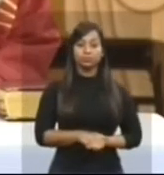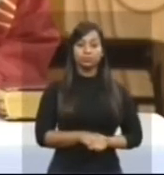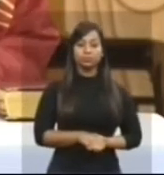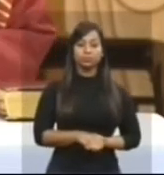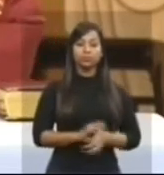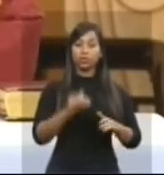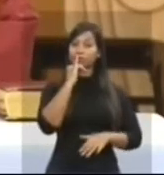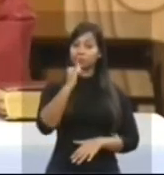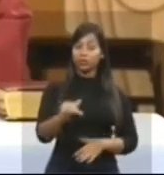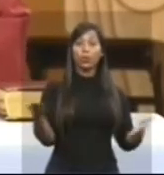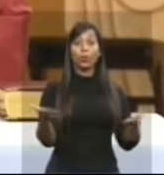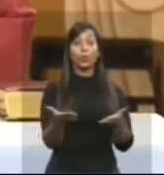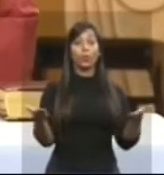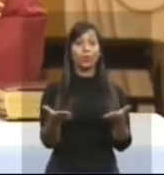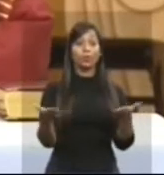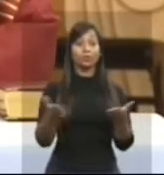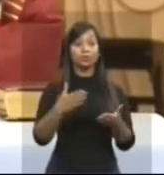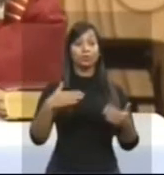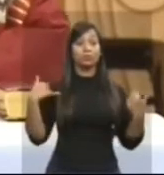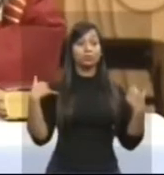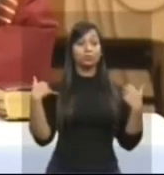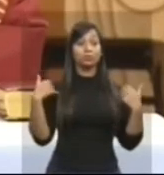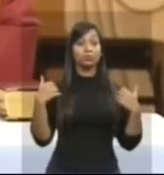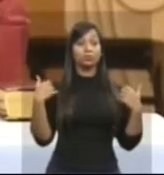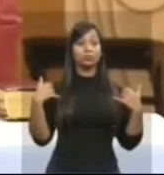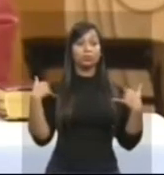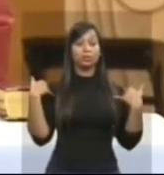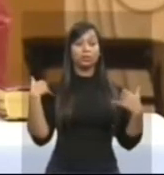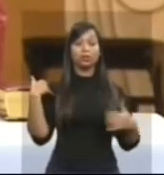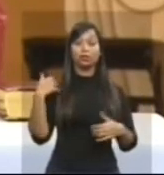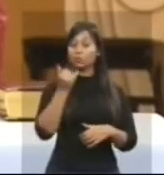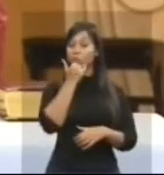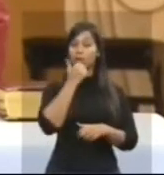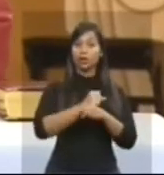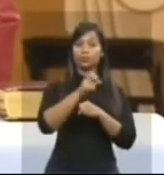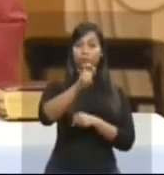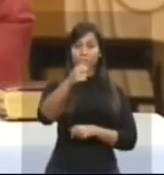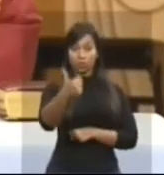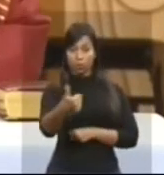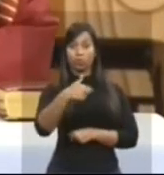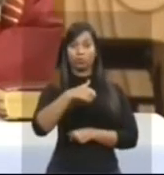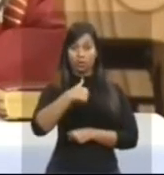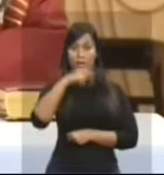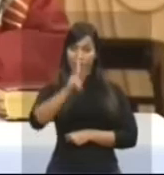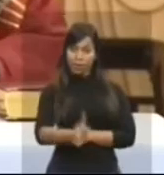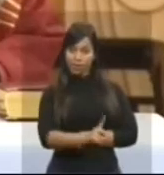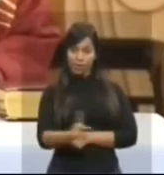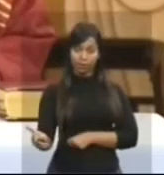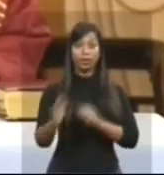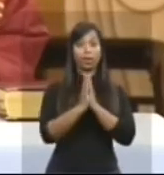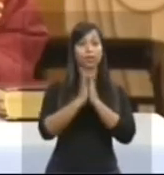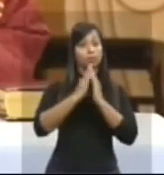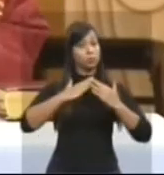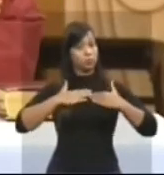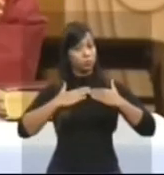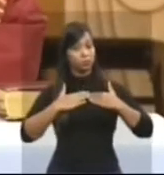Como foi dito, hoje estou celebrando meus 51 anos do ministério sacerdotal. Rezem por